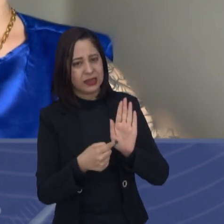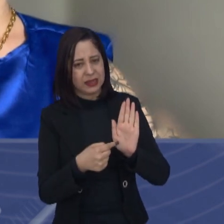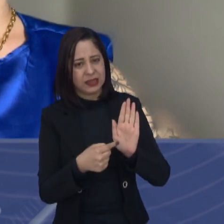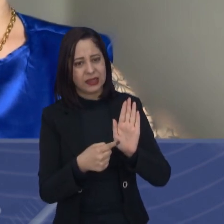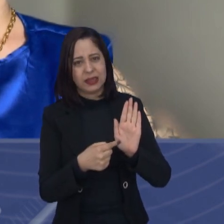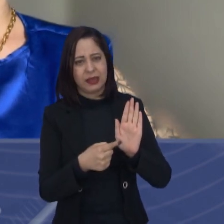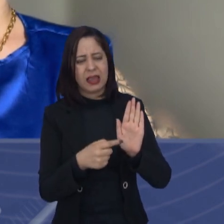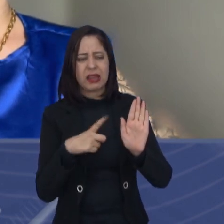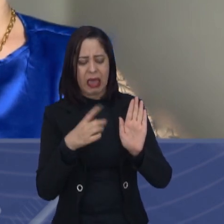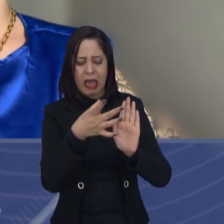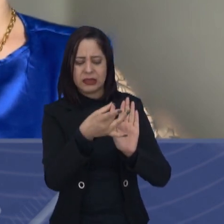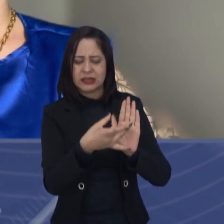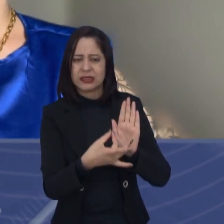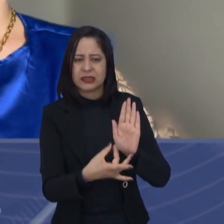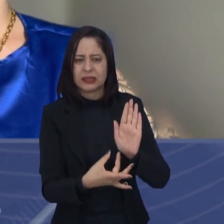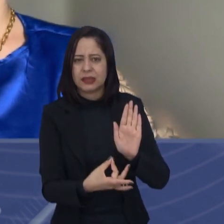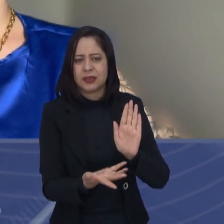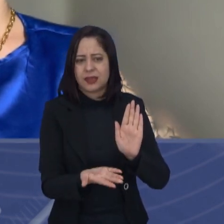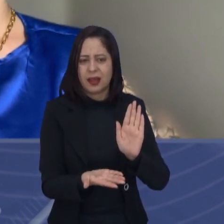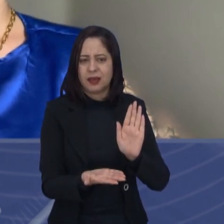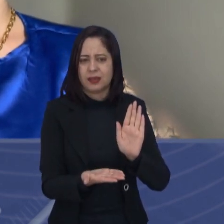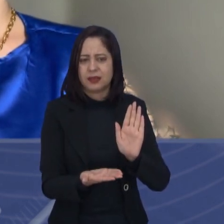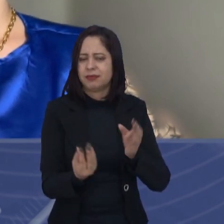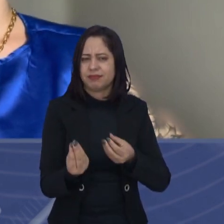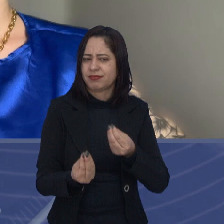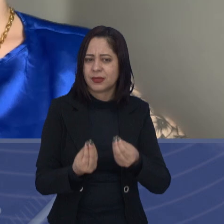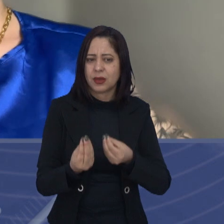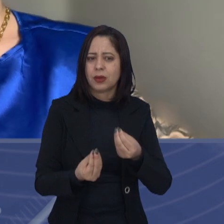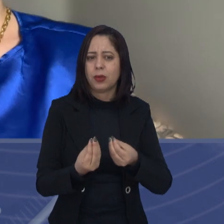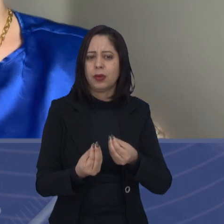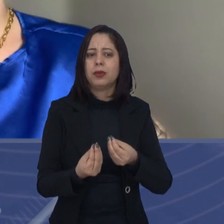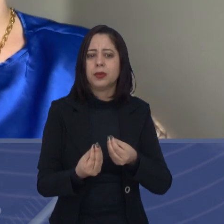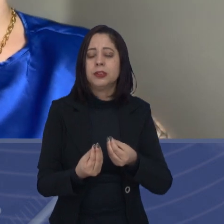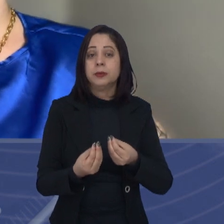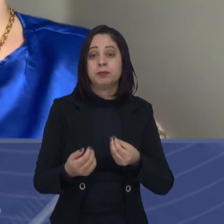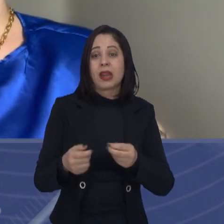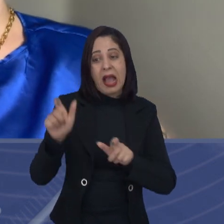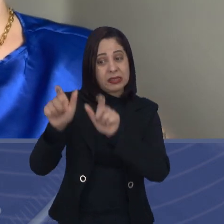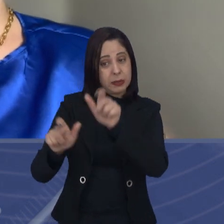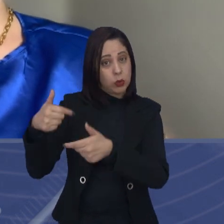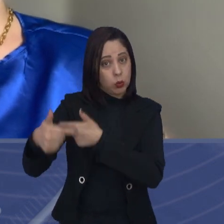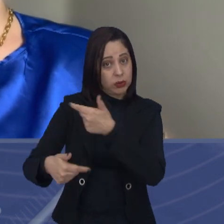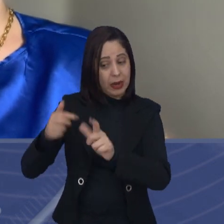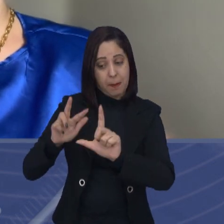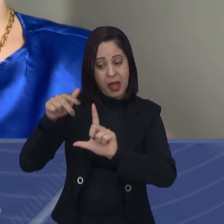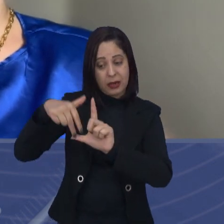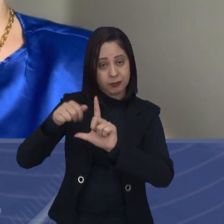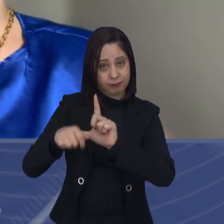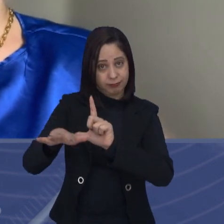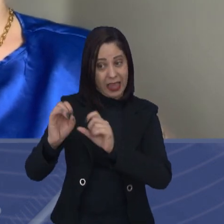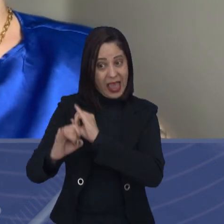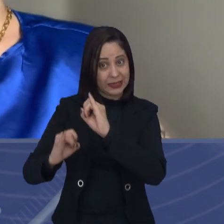mais específica? Como que está essa situação, né, para quem trabalha ou quem pretende trabalhar na área digital